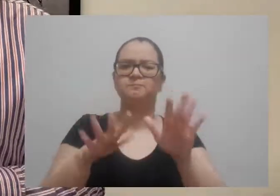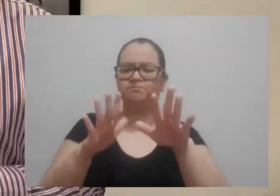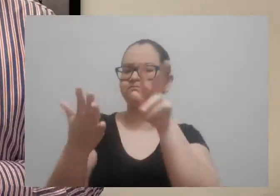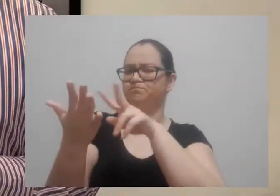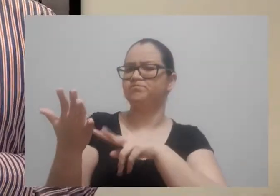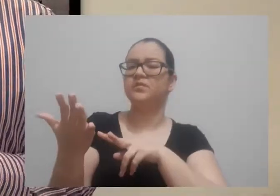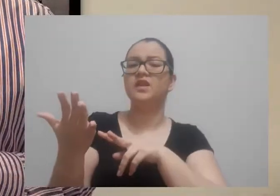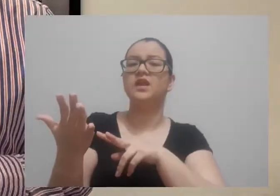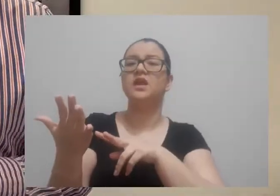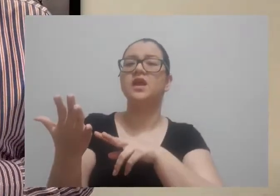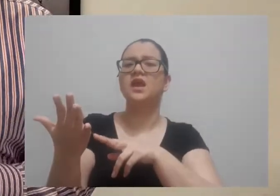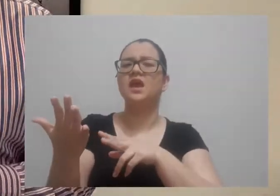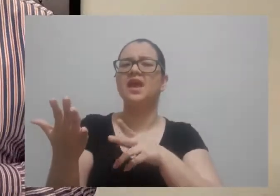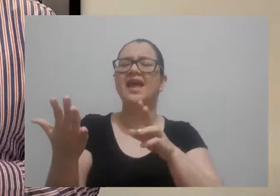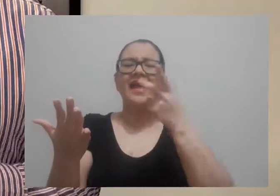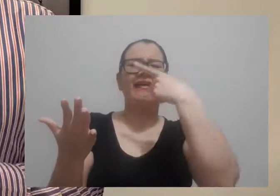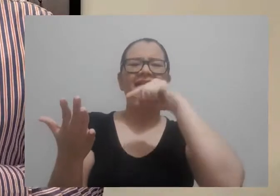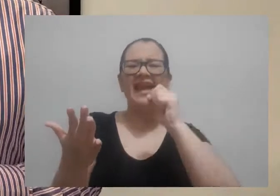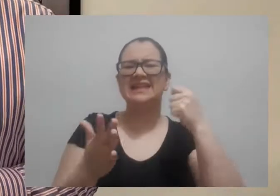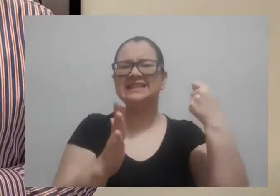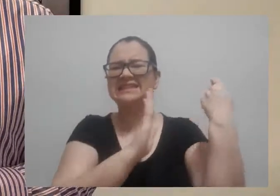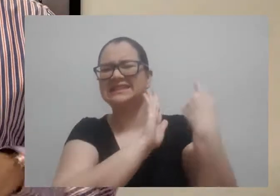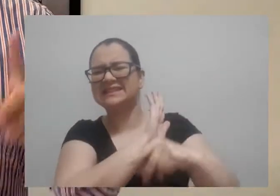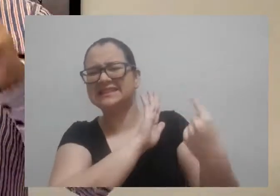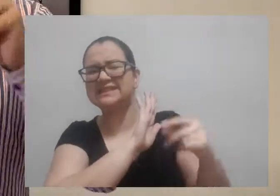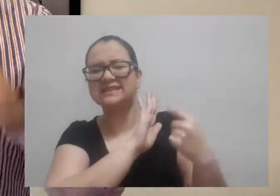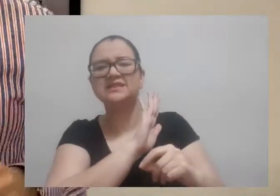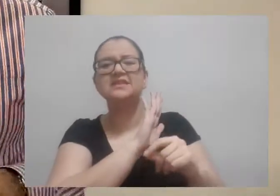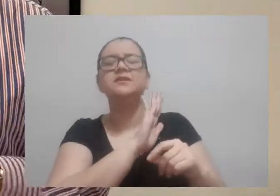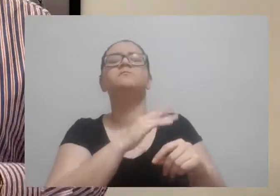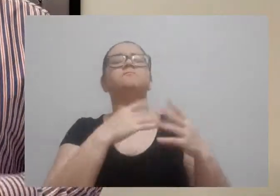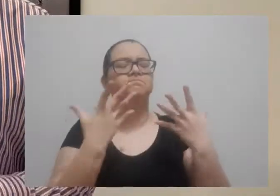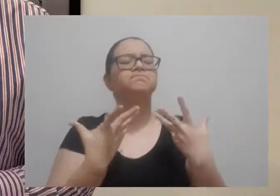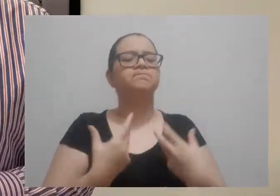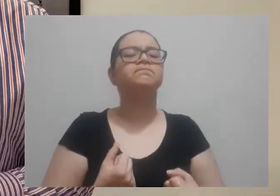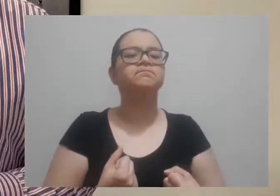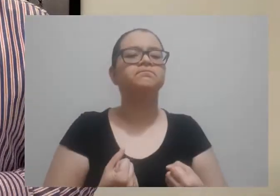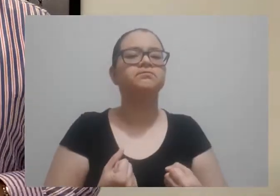feriam e as faces aos que me arrancavam os cabelos. Não escondi o rosto aos que me